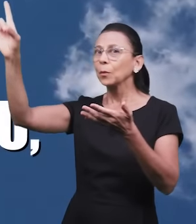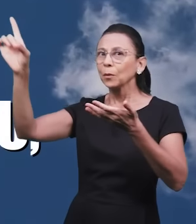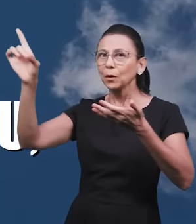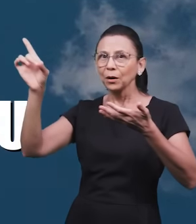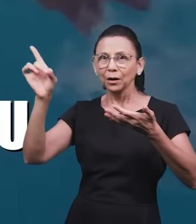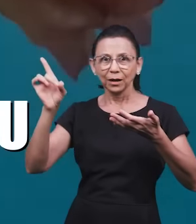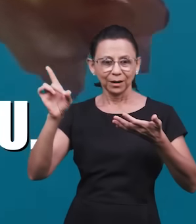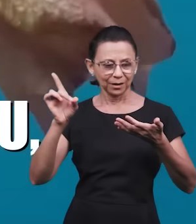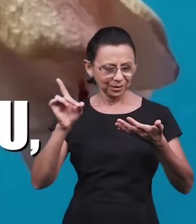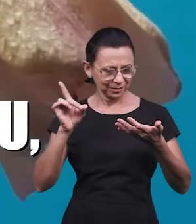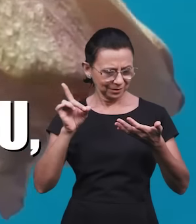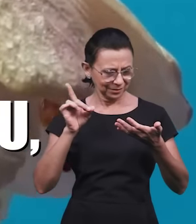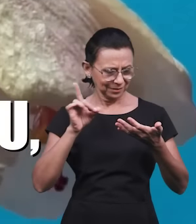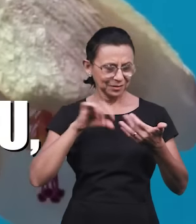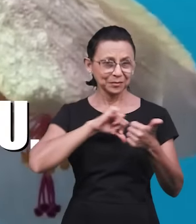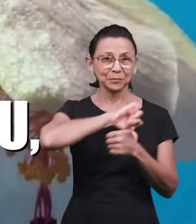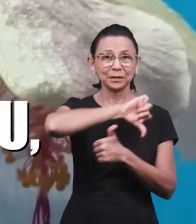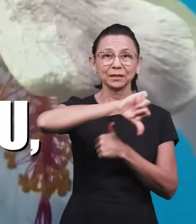Este mistério